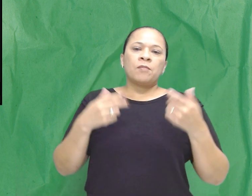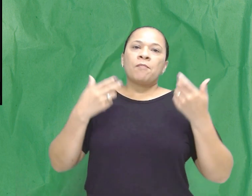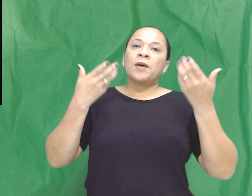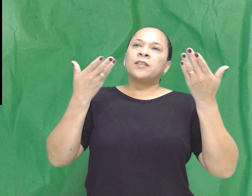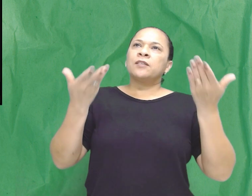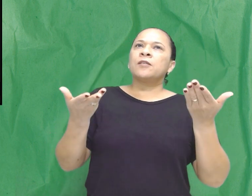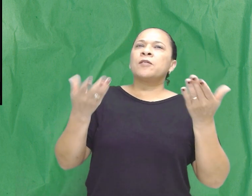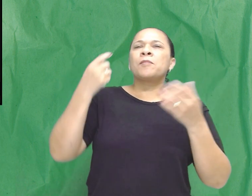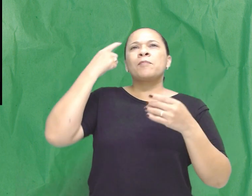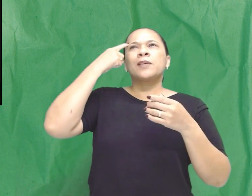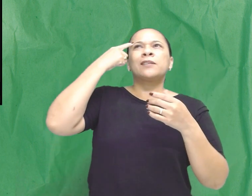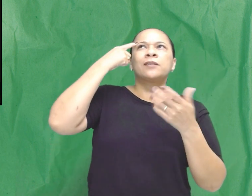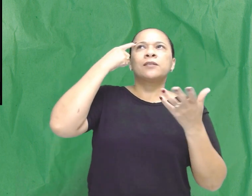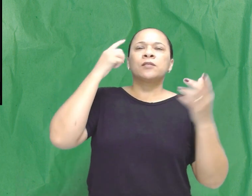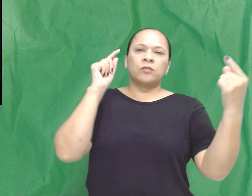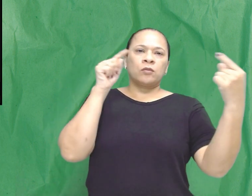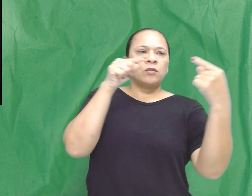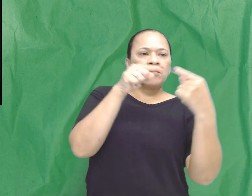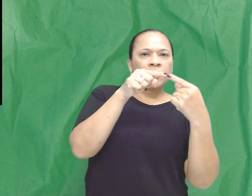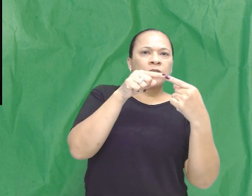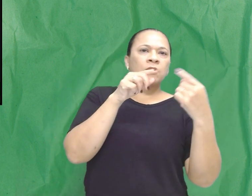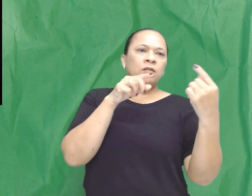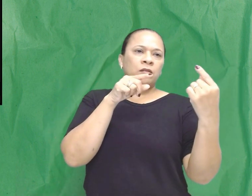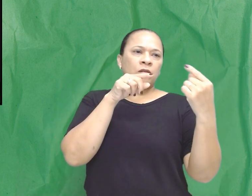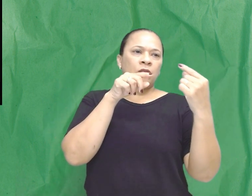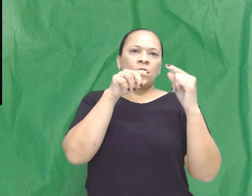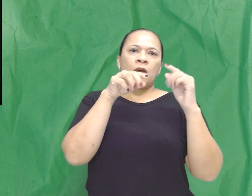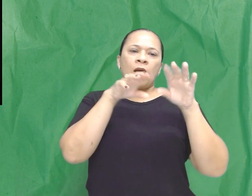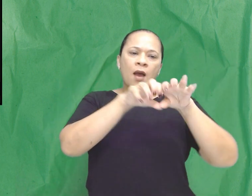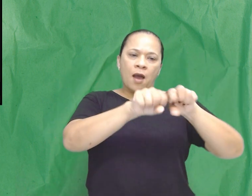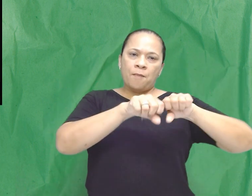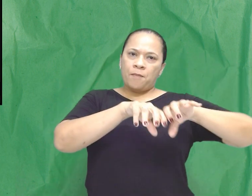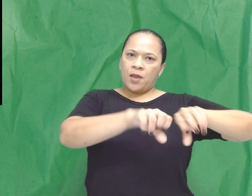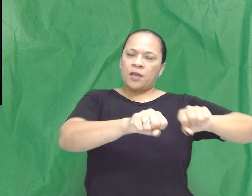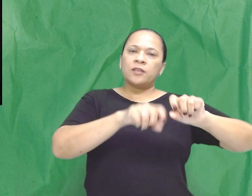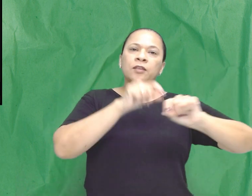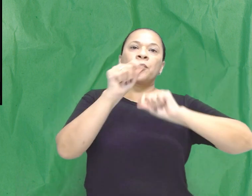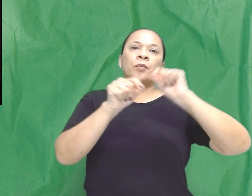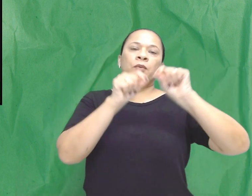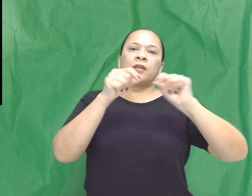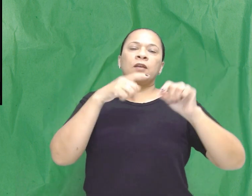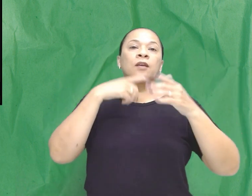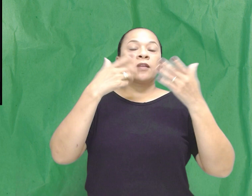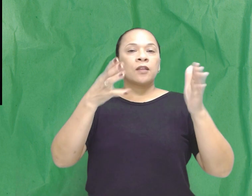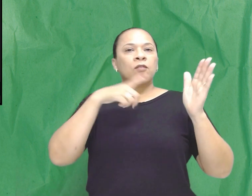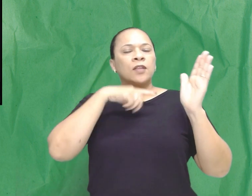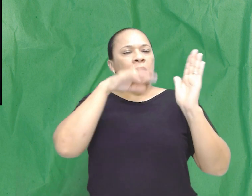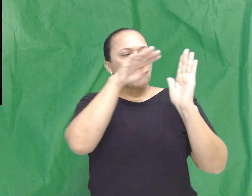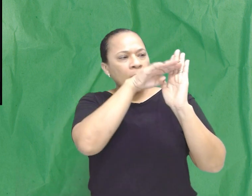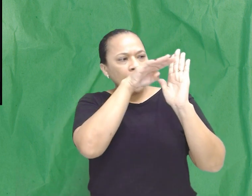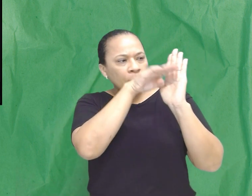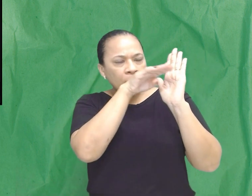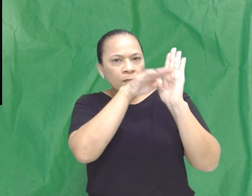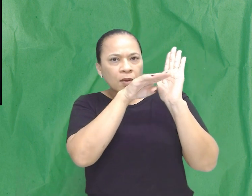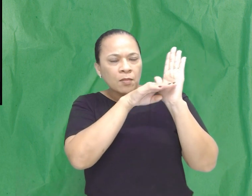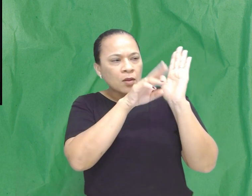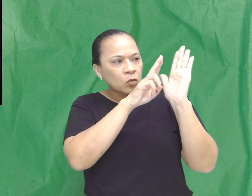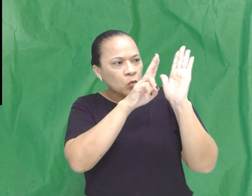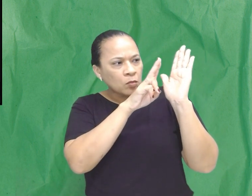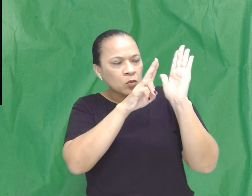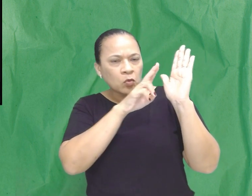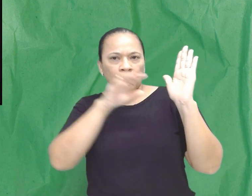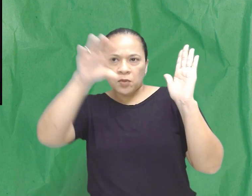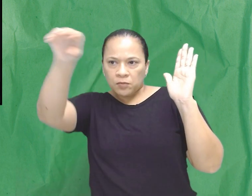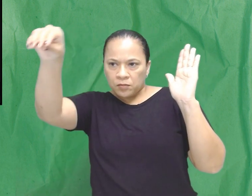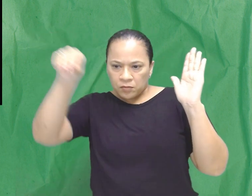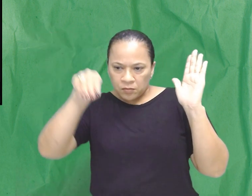massa? É sempre bom você fazer a separação dos ingredientes, deixar tudo preparadinho na sua mesa para não ter que correr